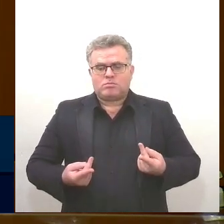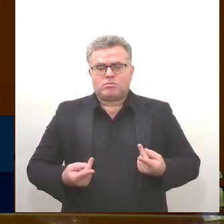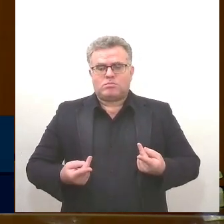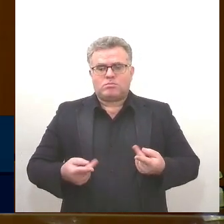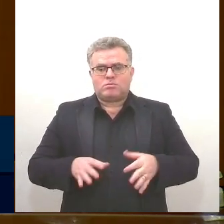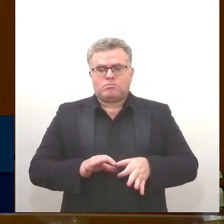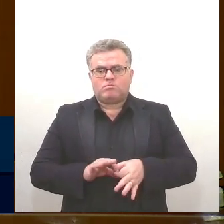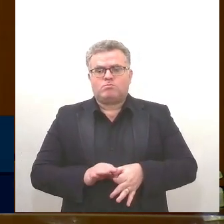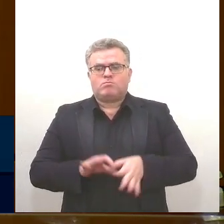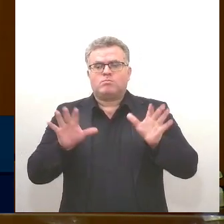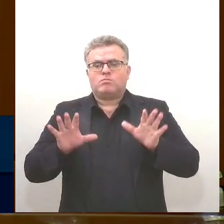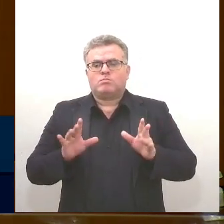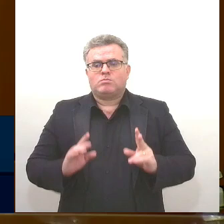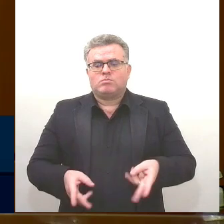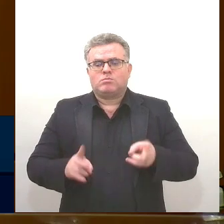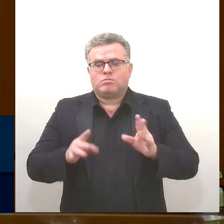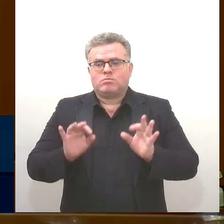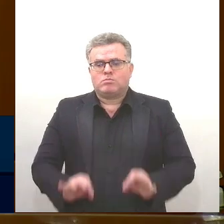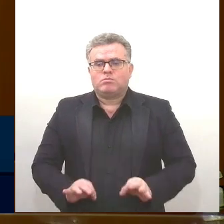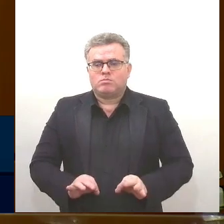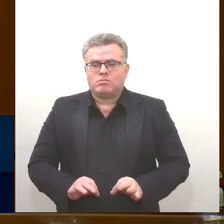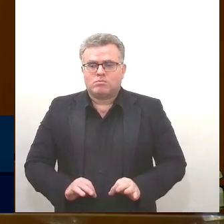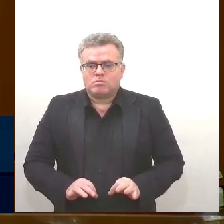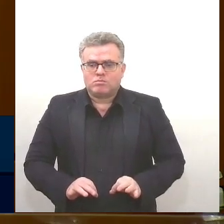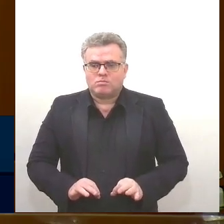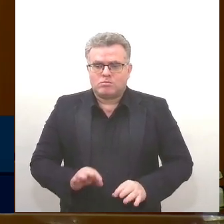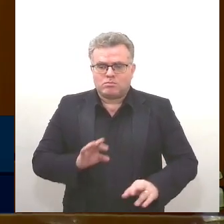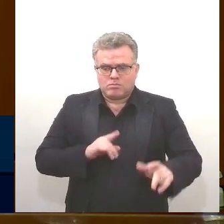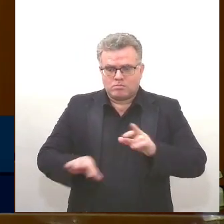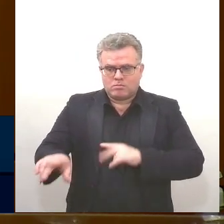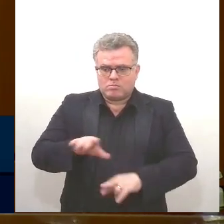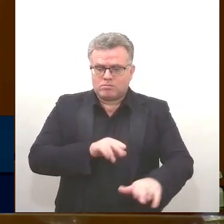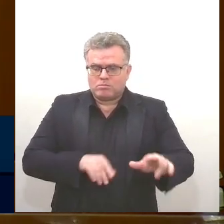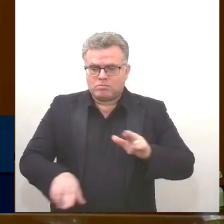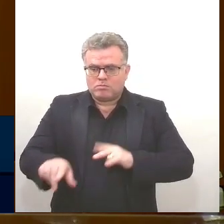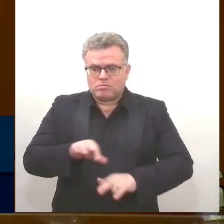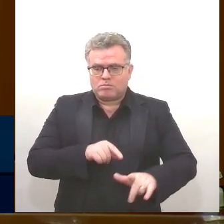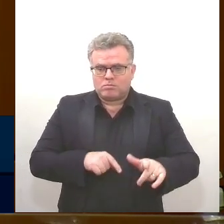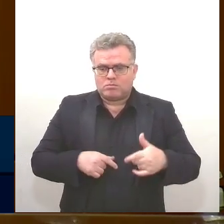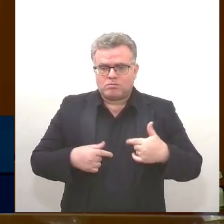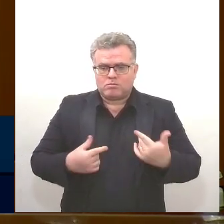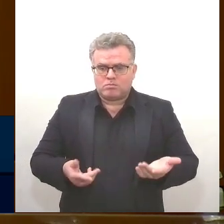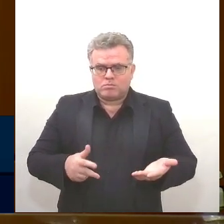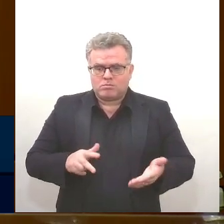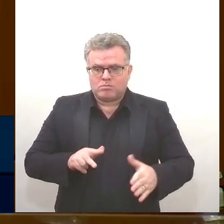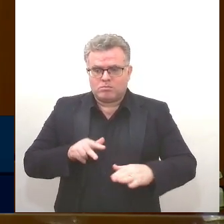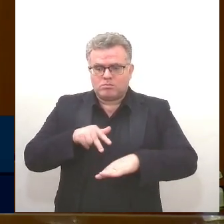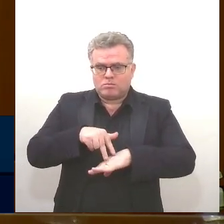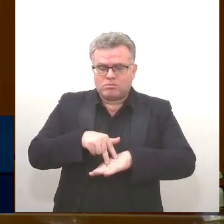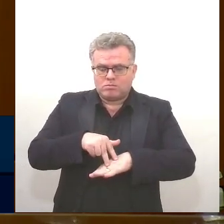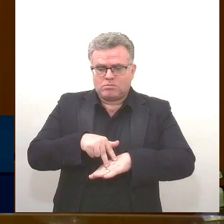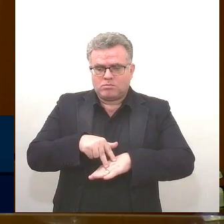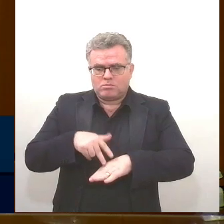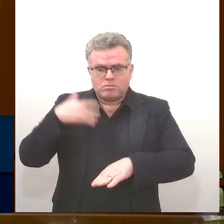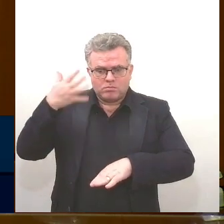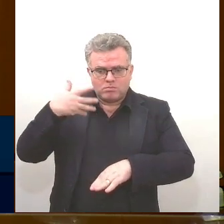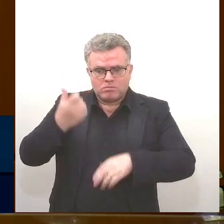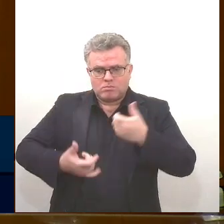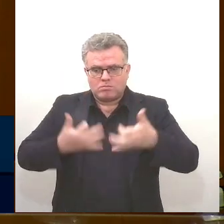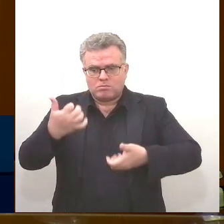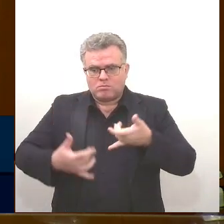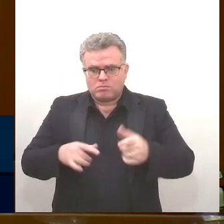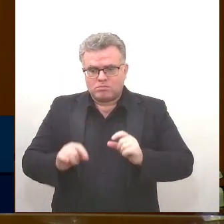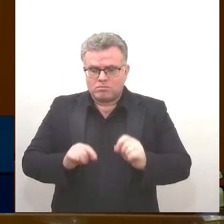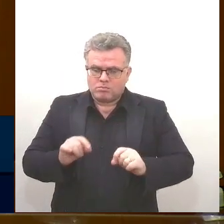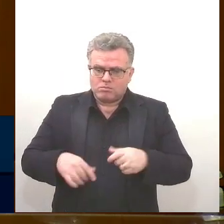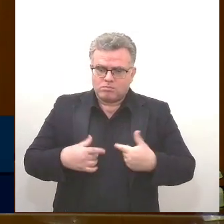republicana as diferenças políticas devem ficar no palanque elas não devem ser para para o lado